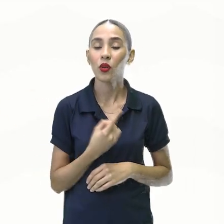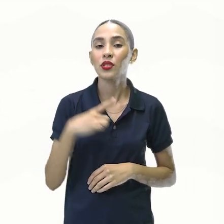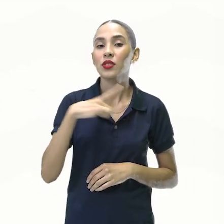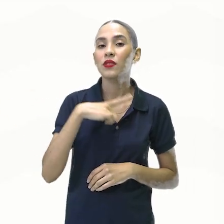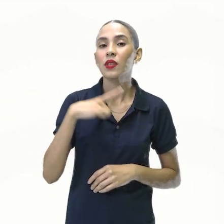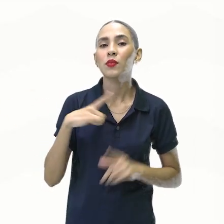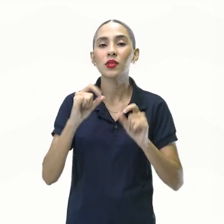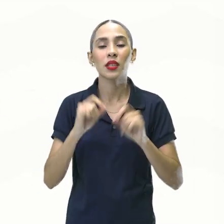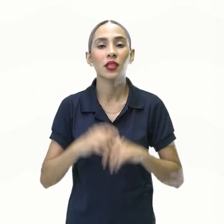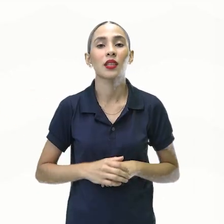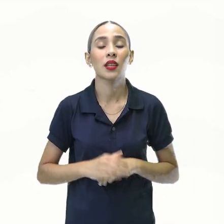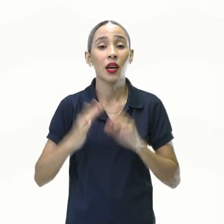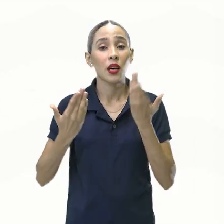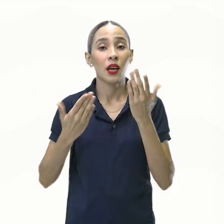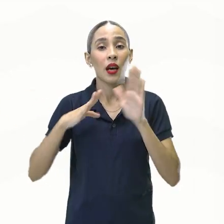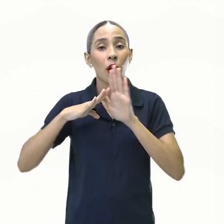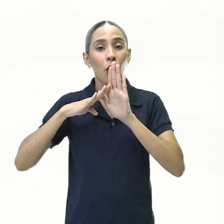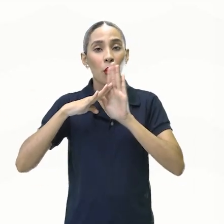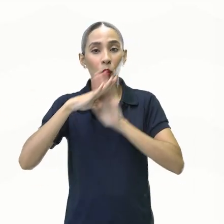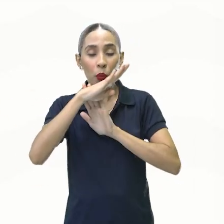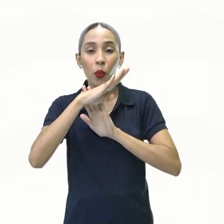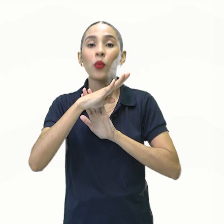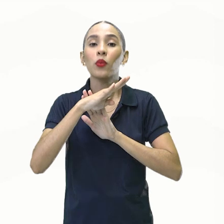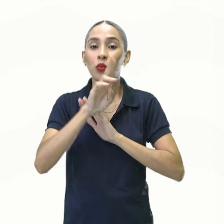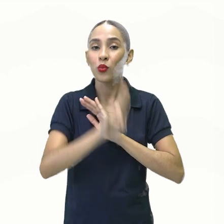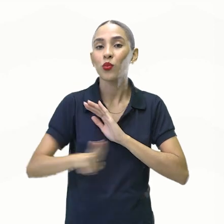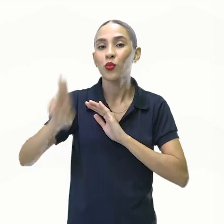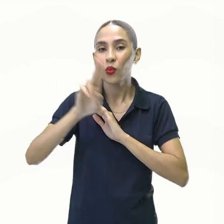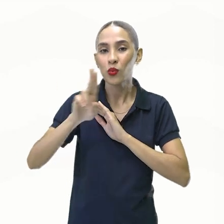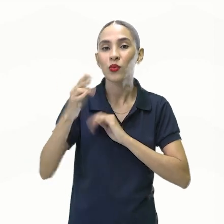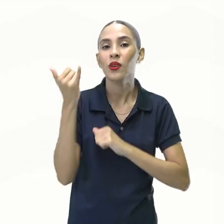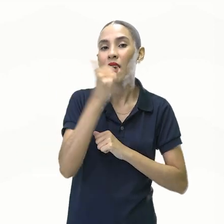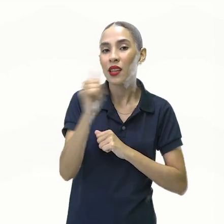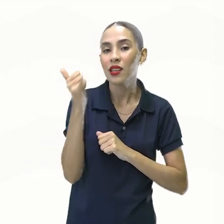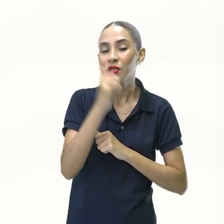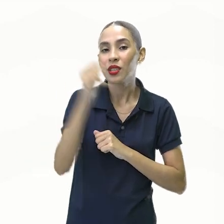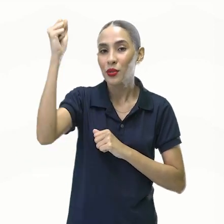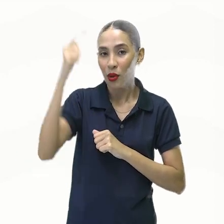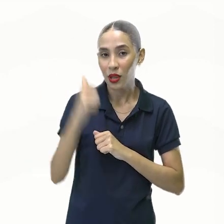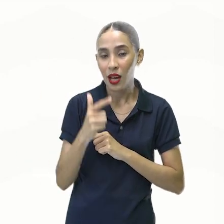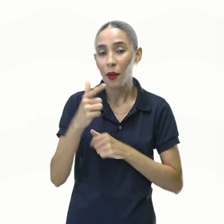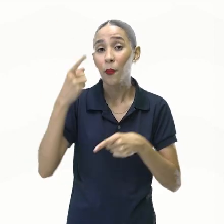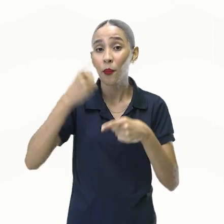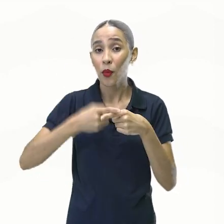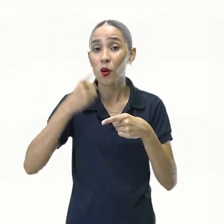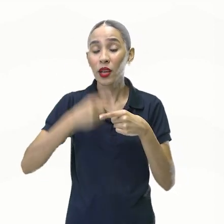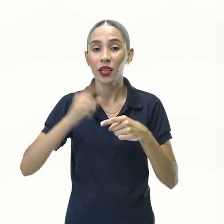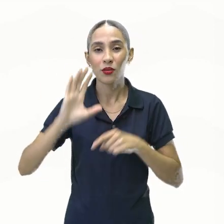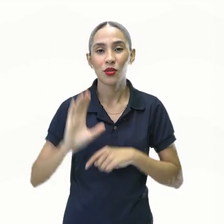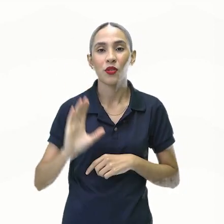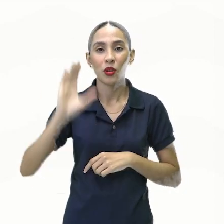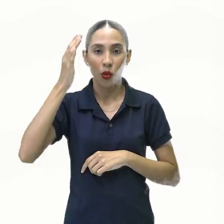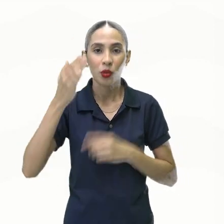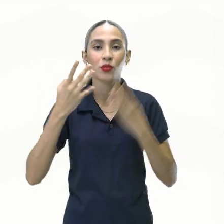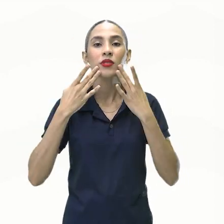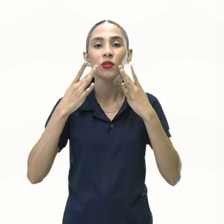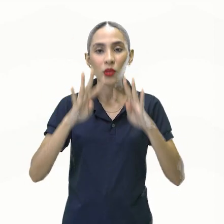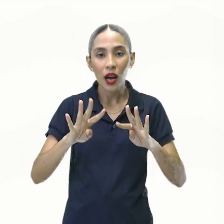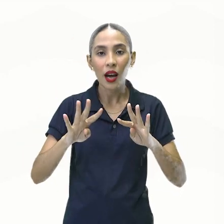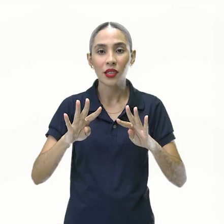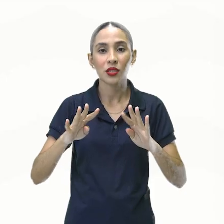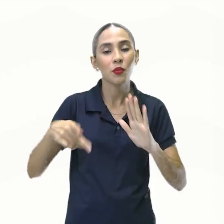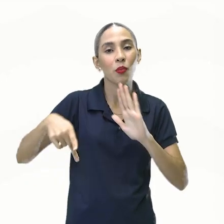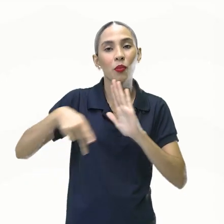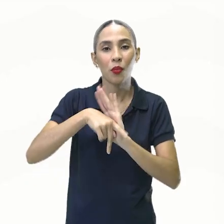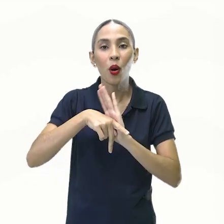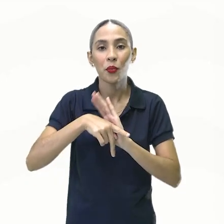aí um grande aumento do uso da energia solar, porque os fenômenos